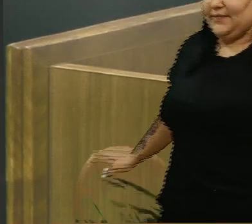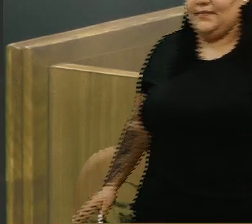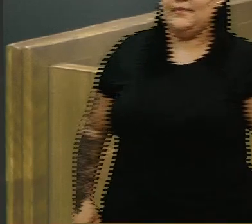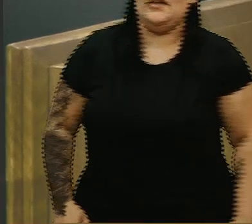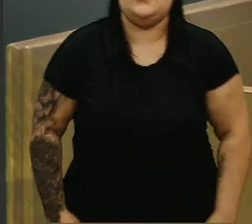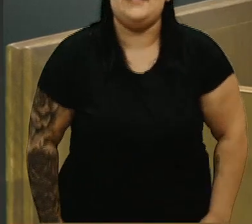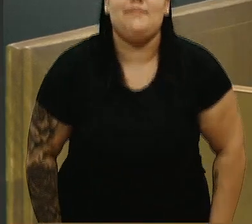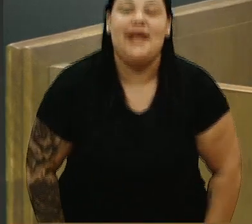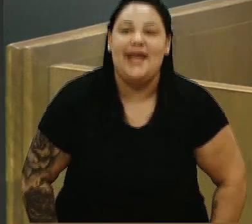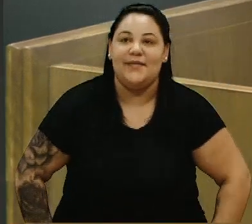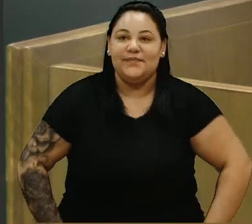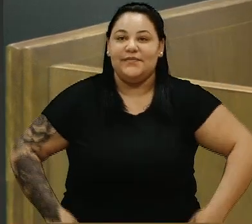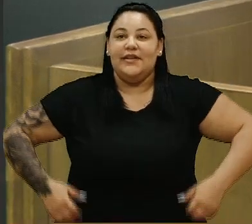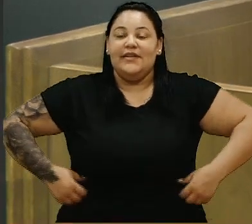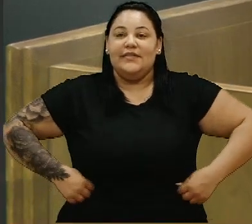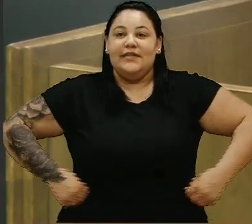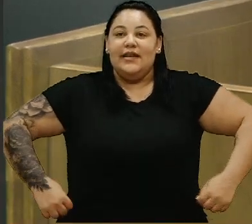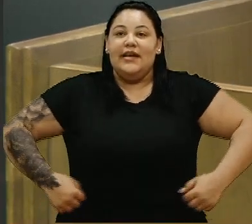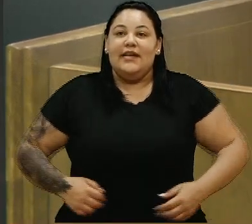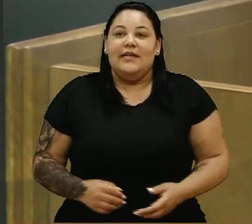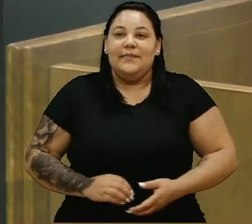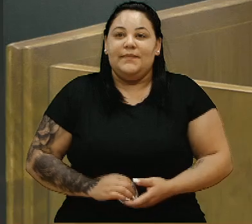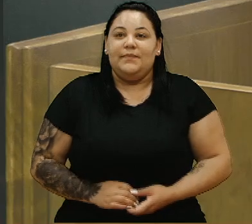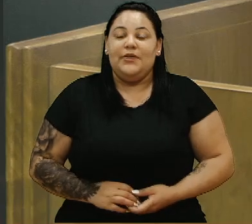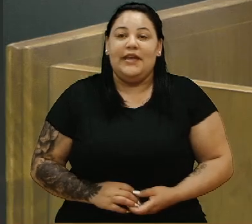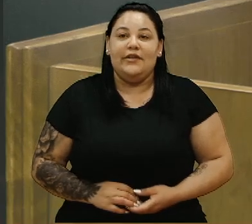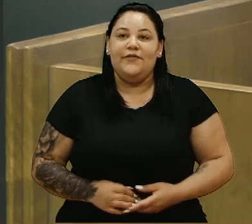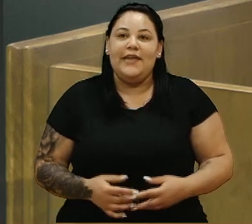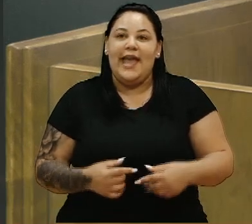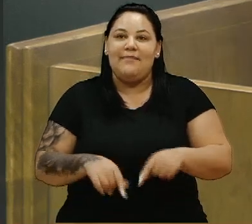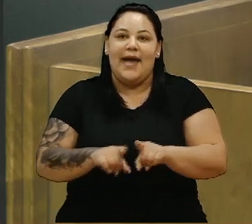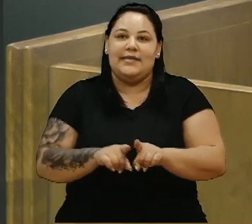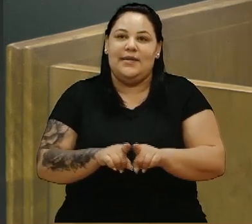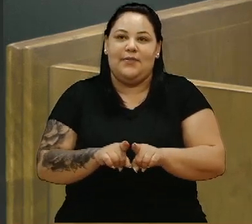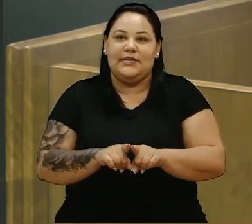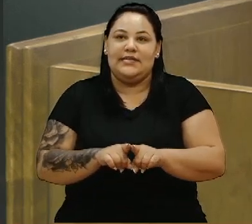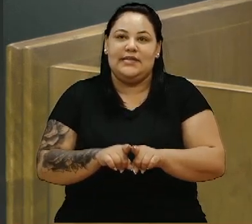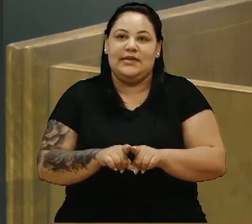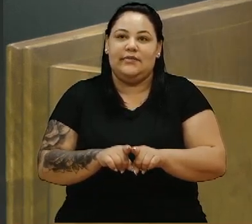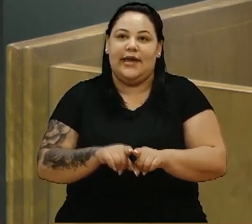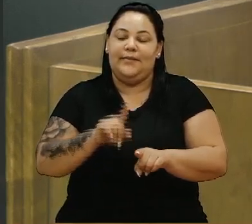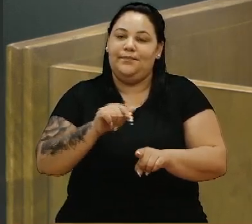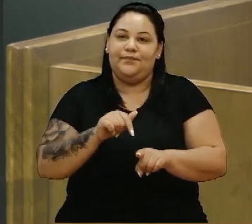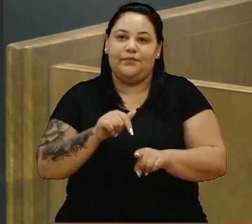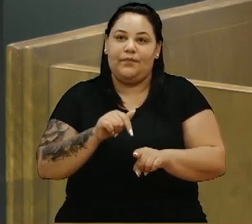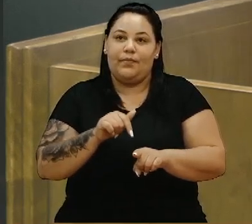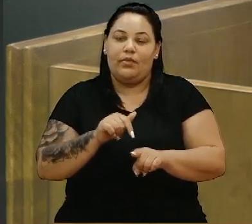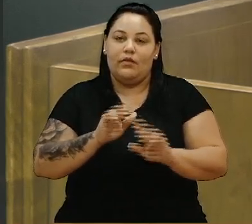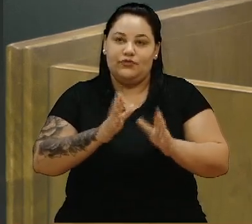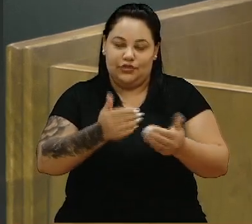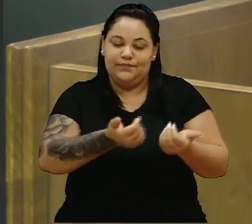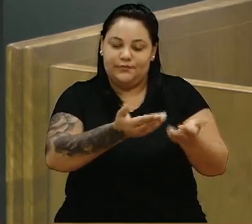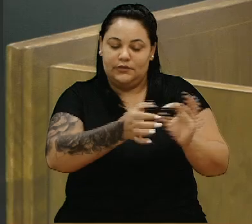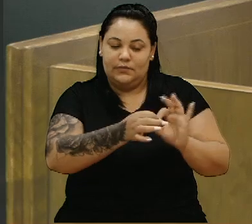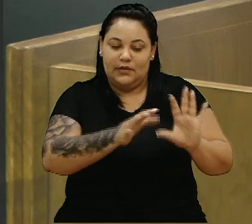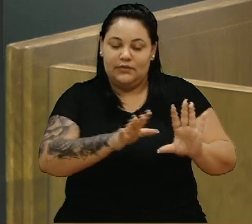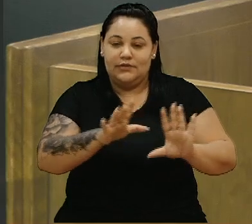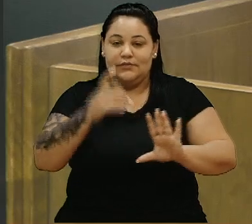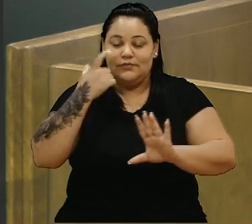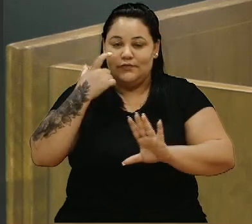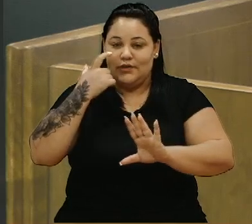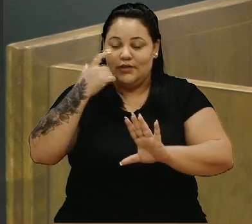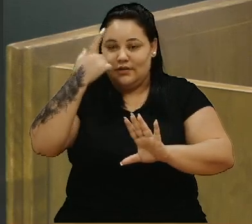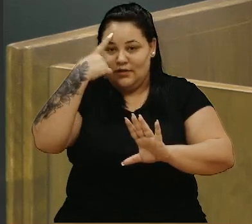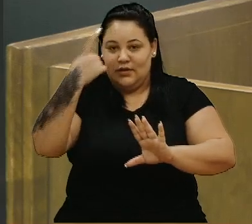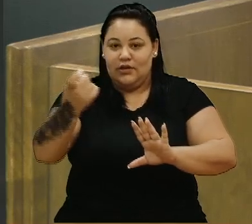sociedade. Uma parte, vereadora. E não, já lidou, vereador. E não o lado doentio, o lado violento, o lado